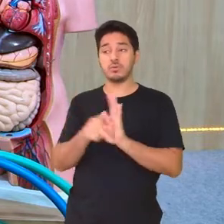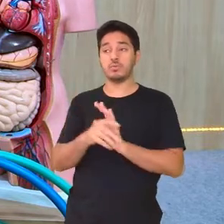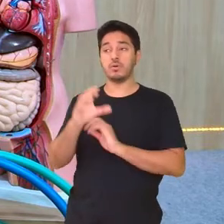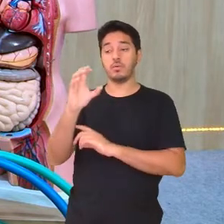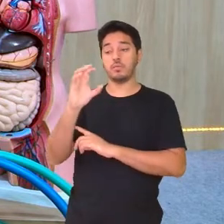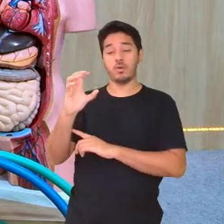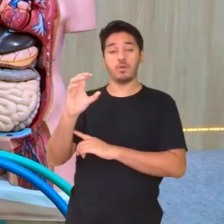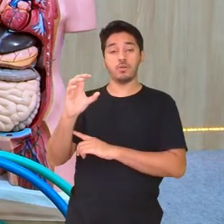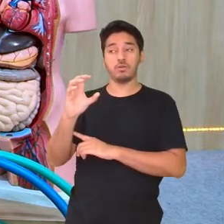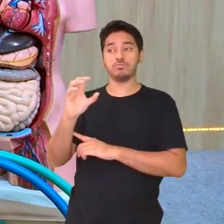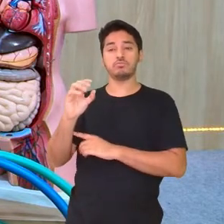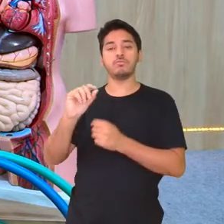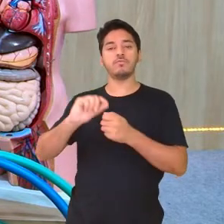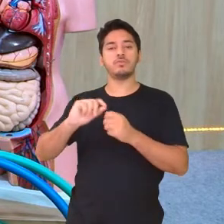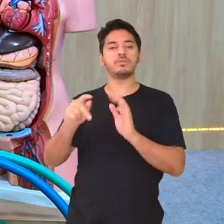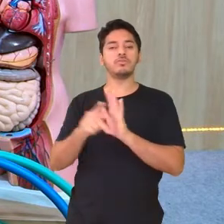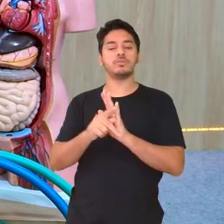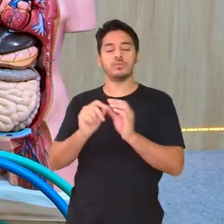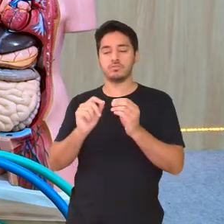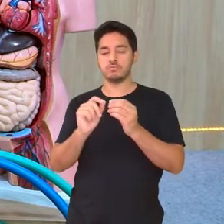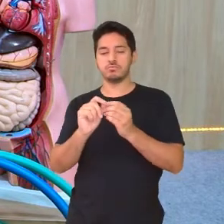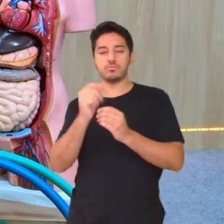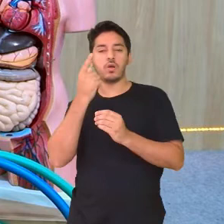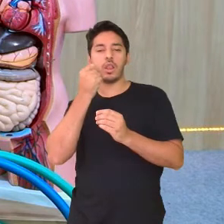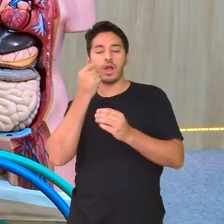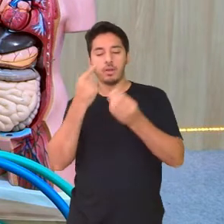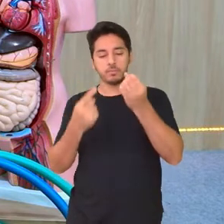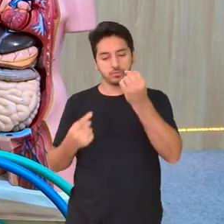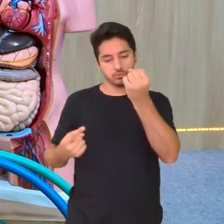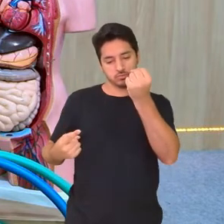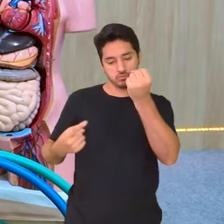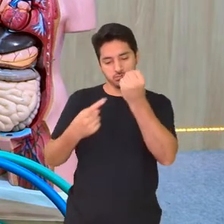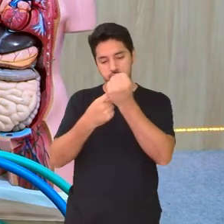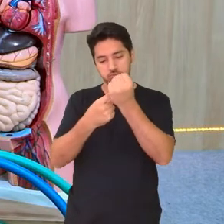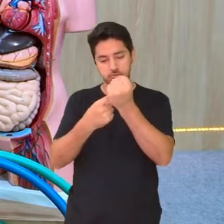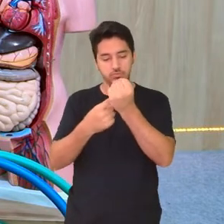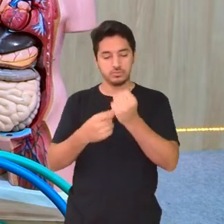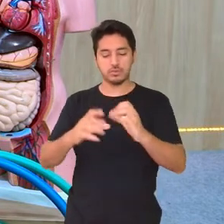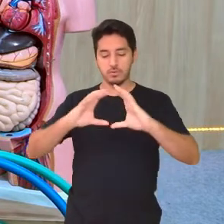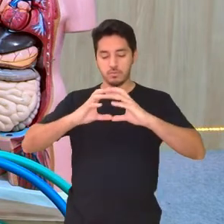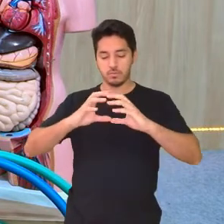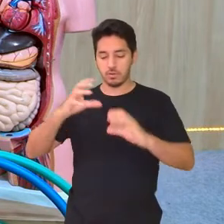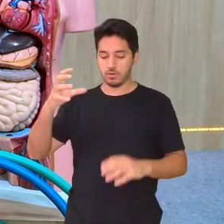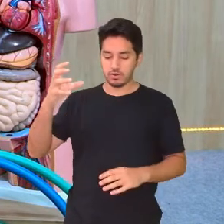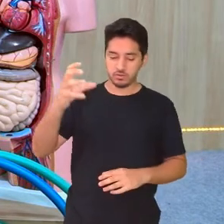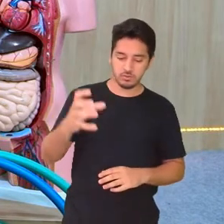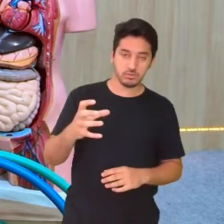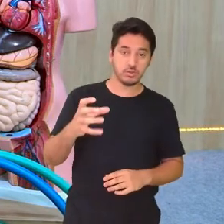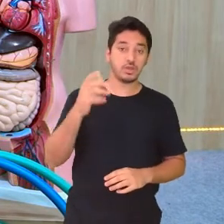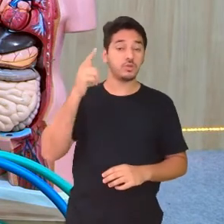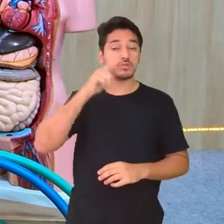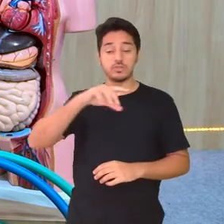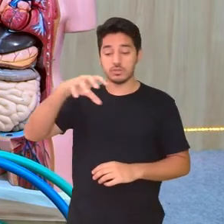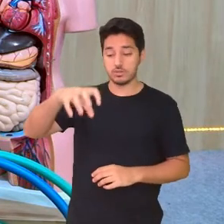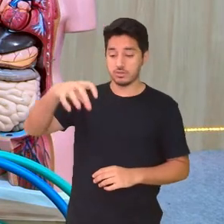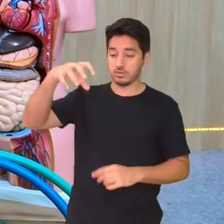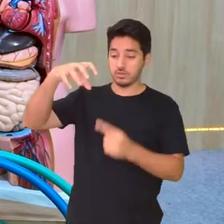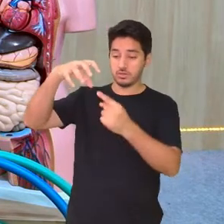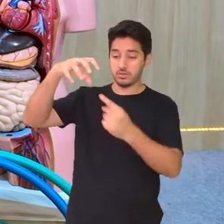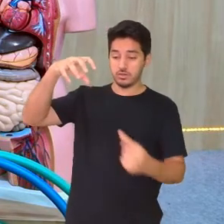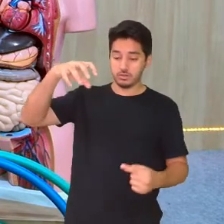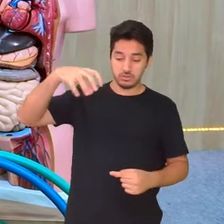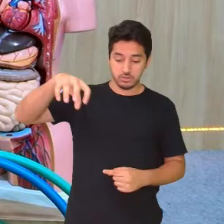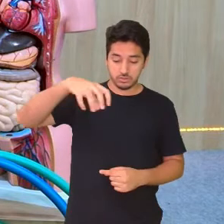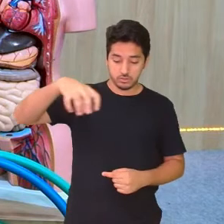dessa e fazer uma adaptação, colocar o lápis e ele segurar e fazer sua atividade, a sua proposta